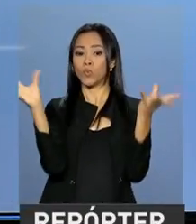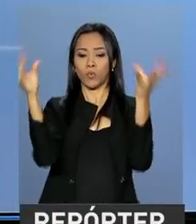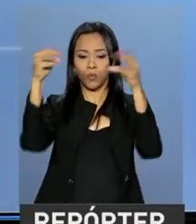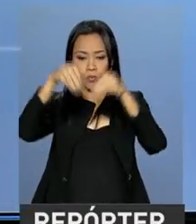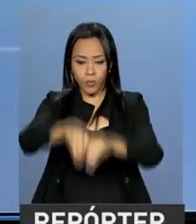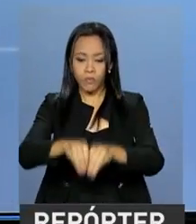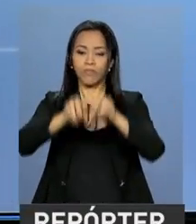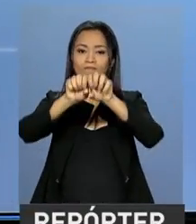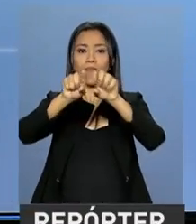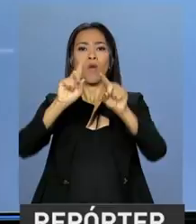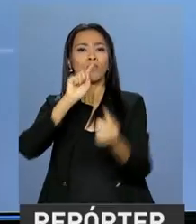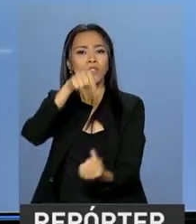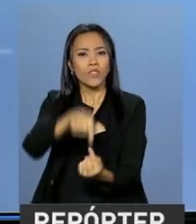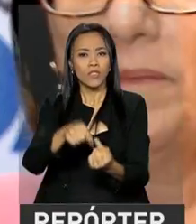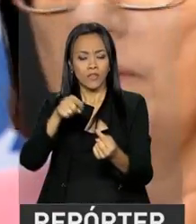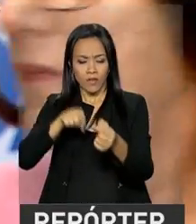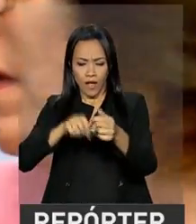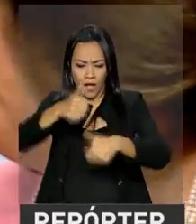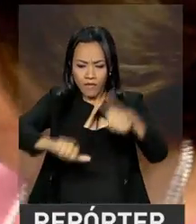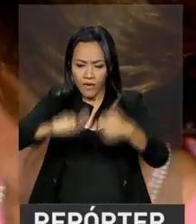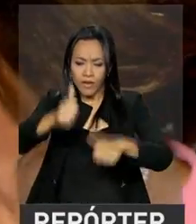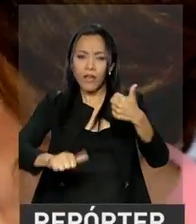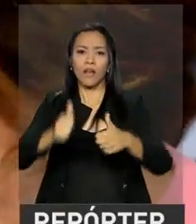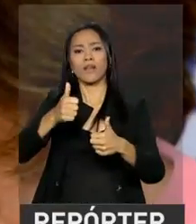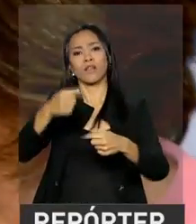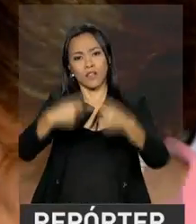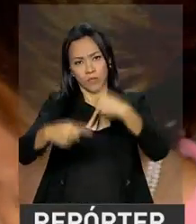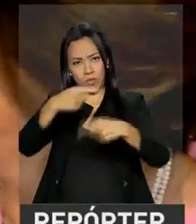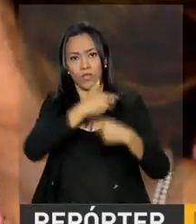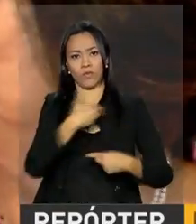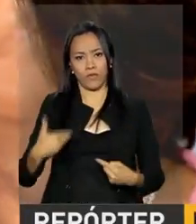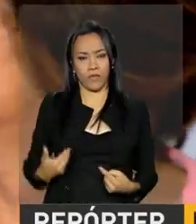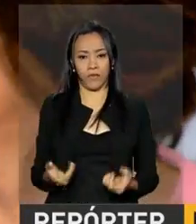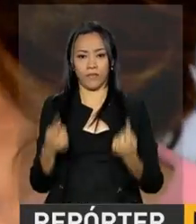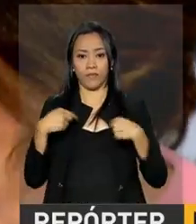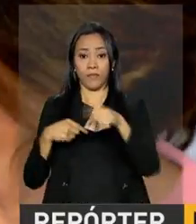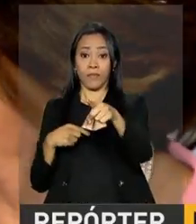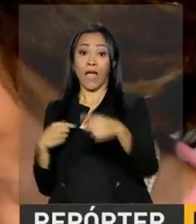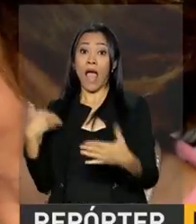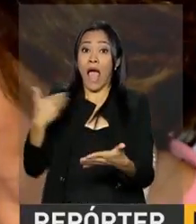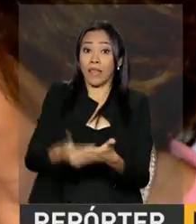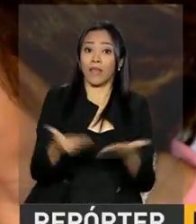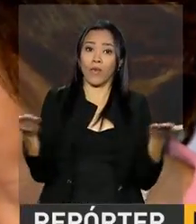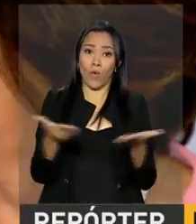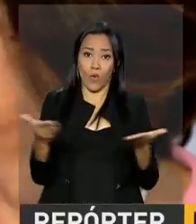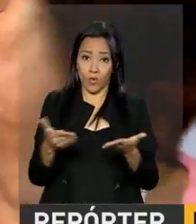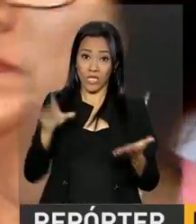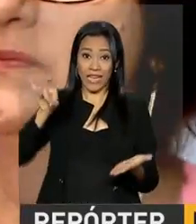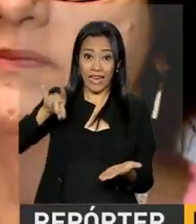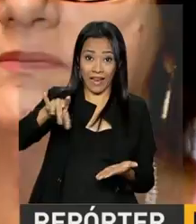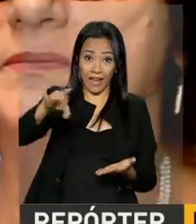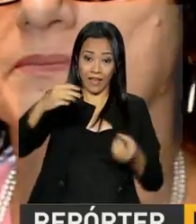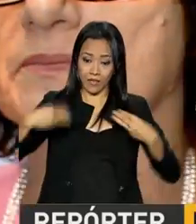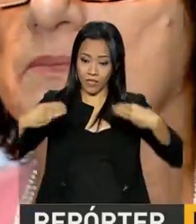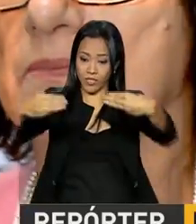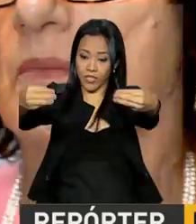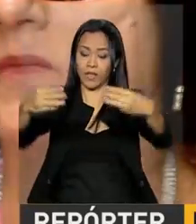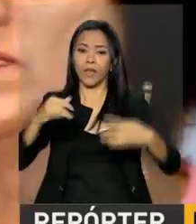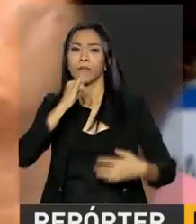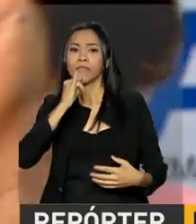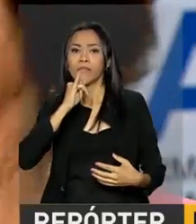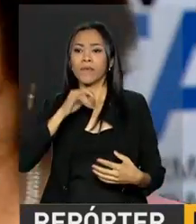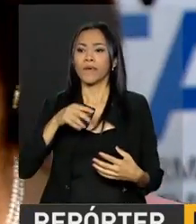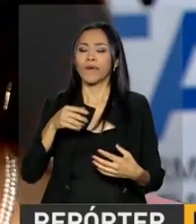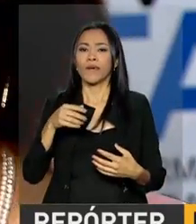avaliar políticas públicas até hoje cada ministério que precisasse de uma base de dados de outro ministério